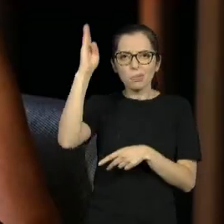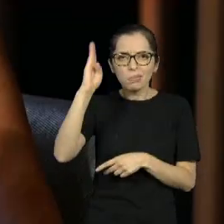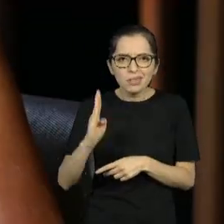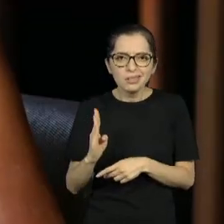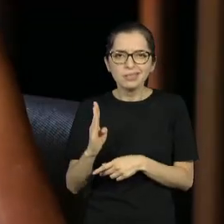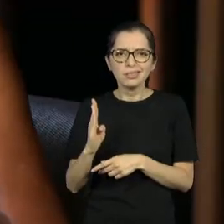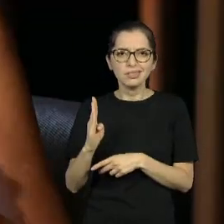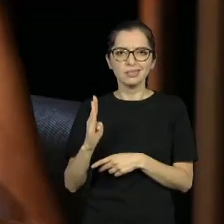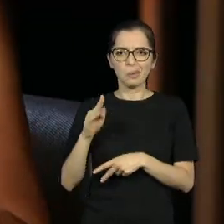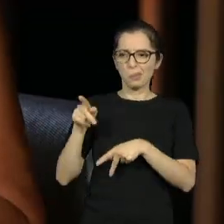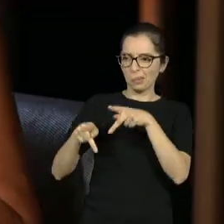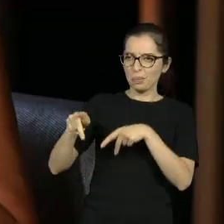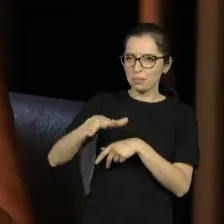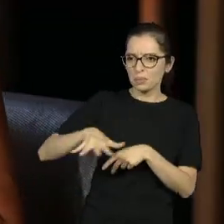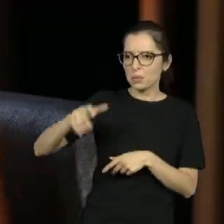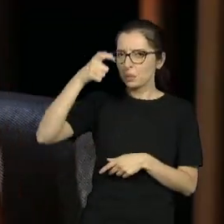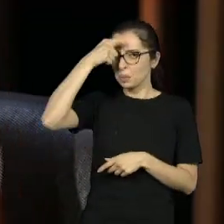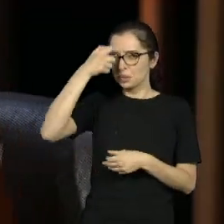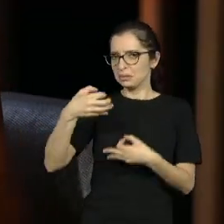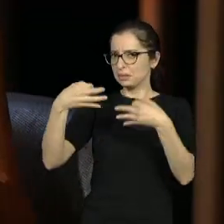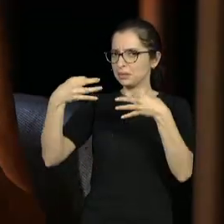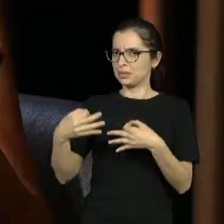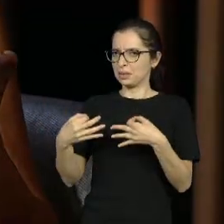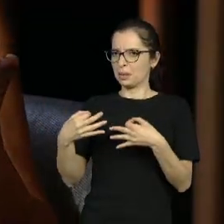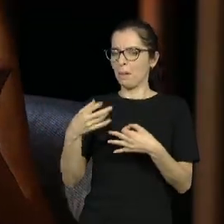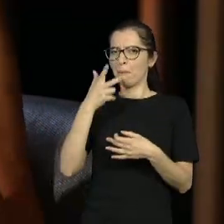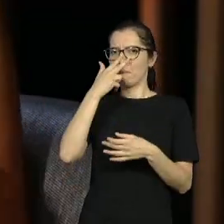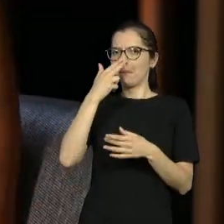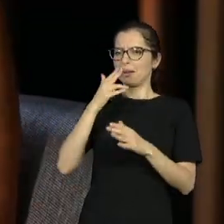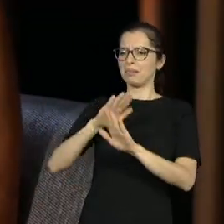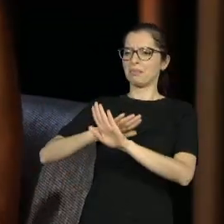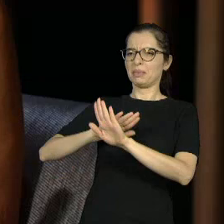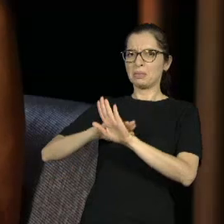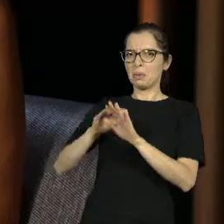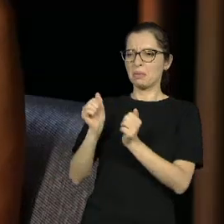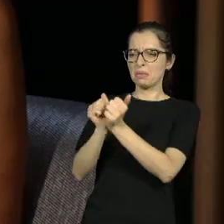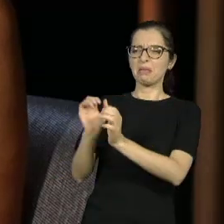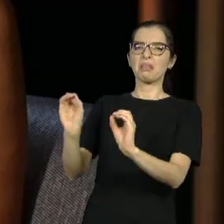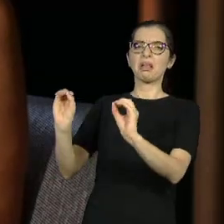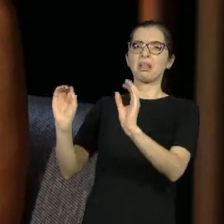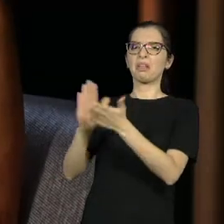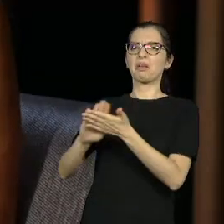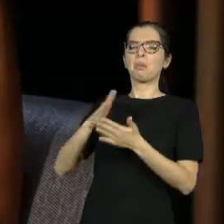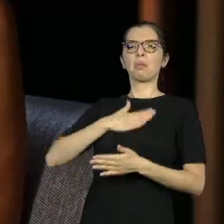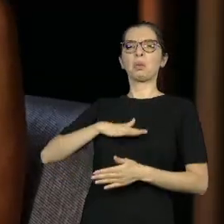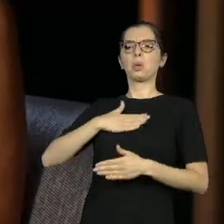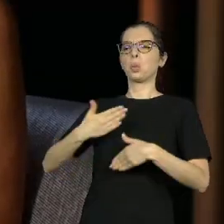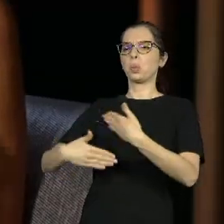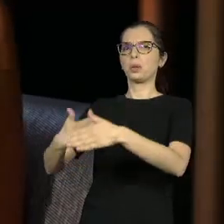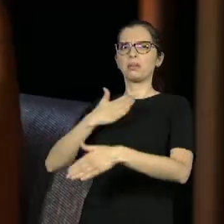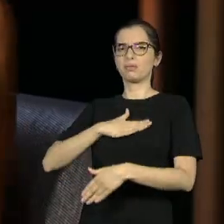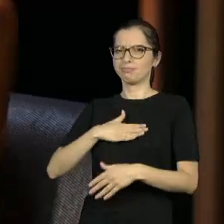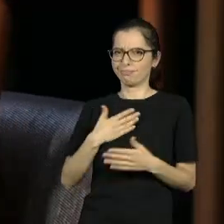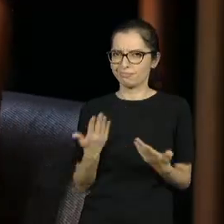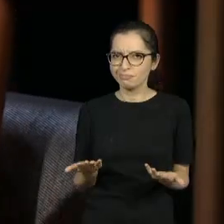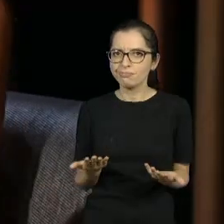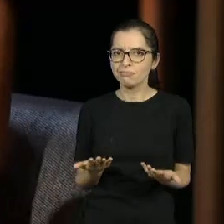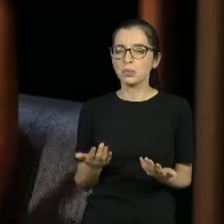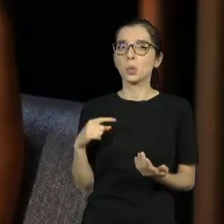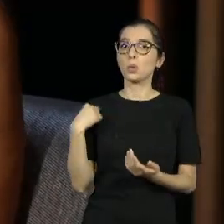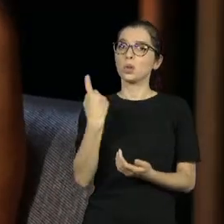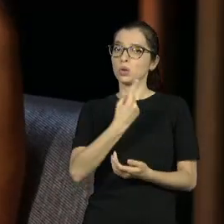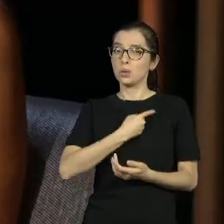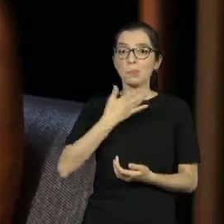dessa ideia e tentar se tornar invisível essa ideia depois também foram brancos e por isso que nós